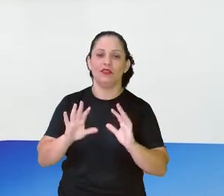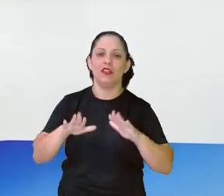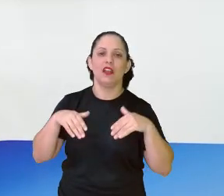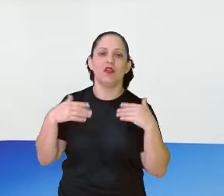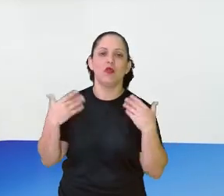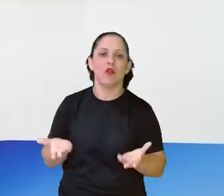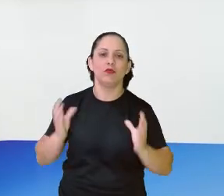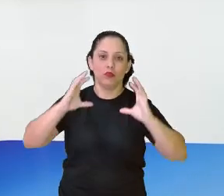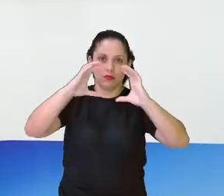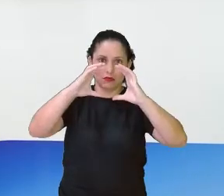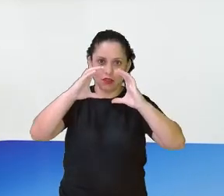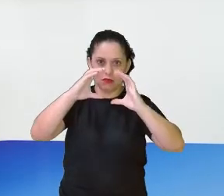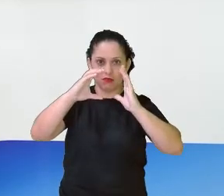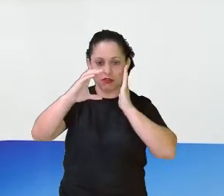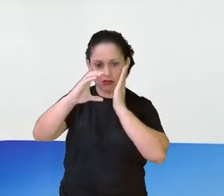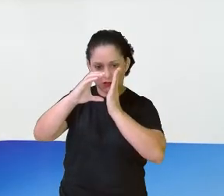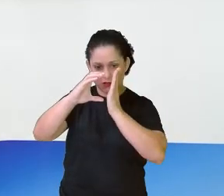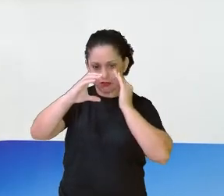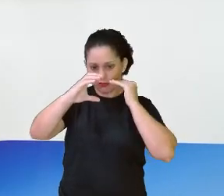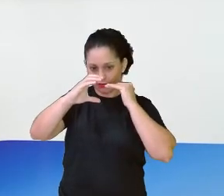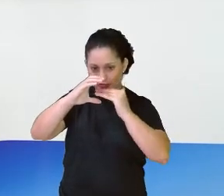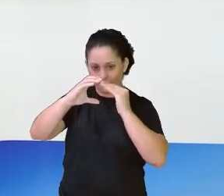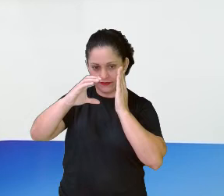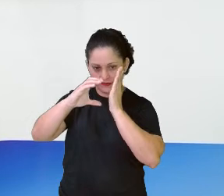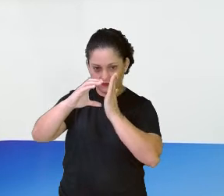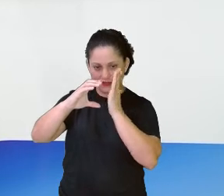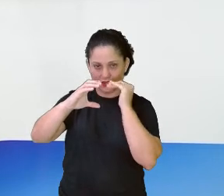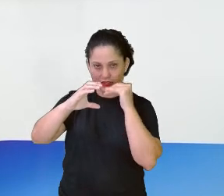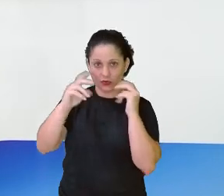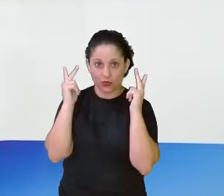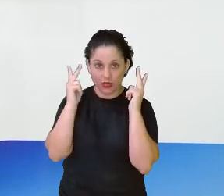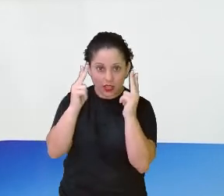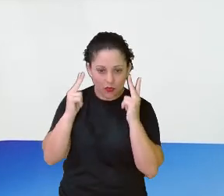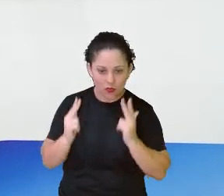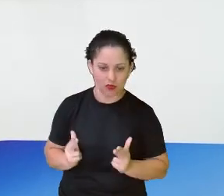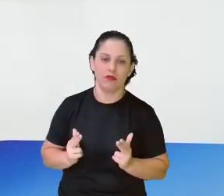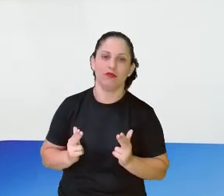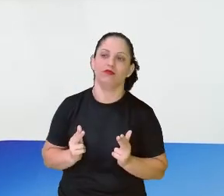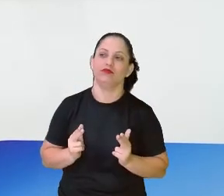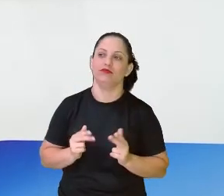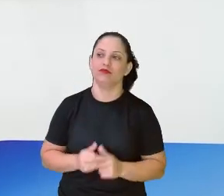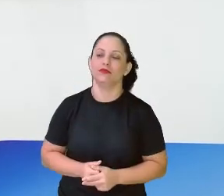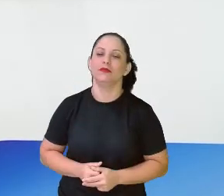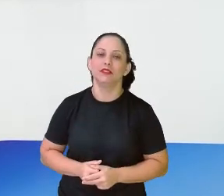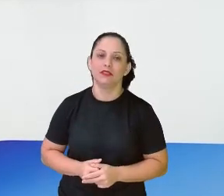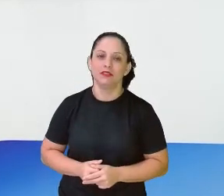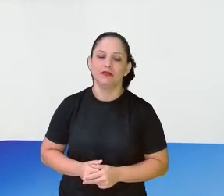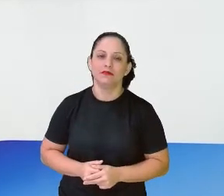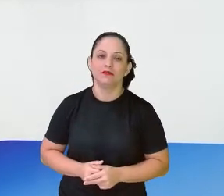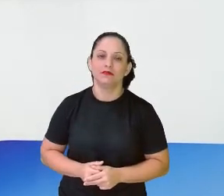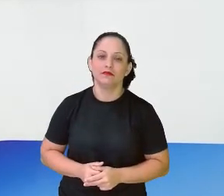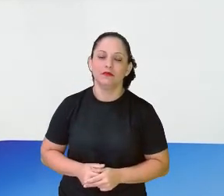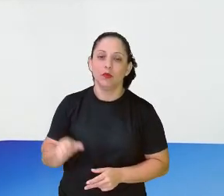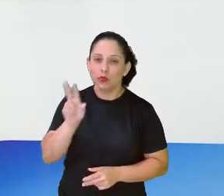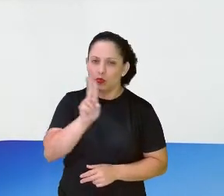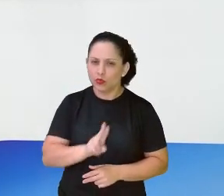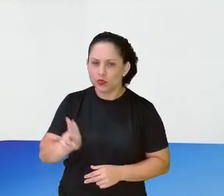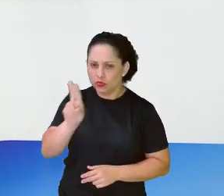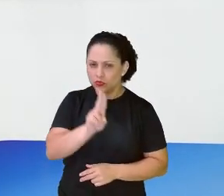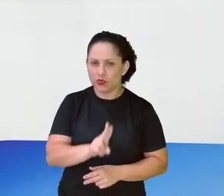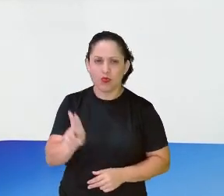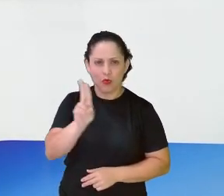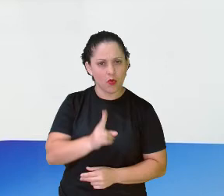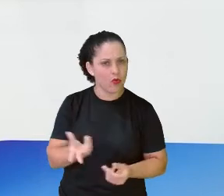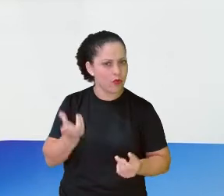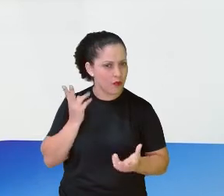foi dividido em partes iguais. Esse último trecho a gente utilizou muito nos últimos